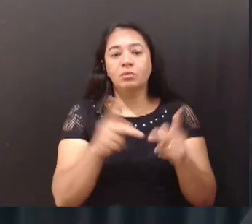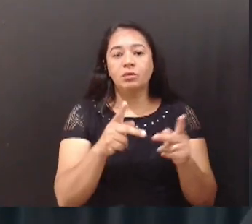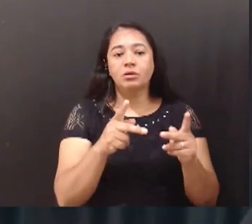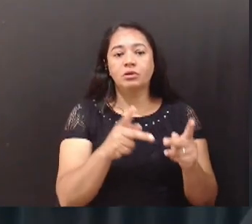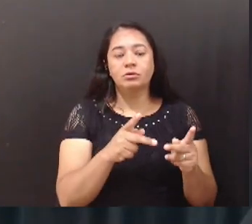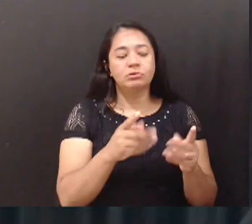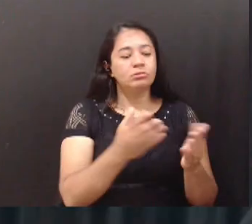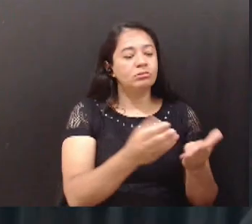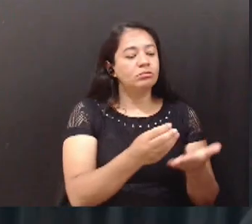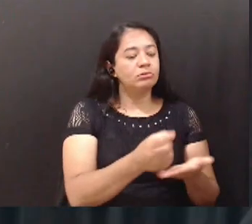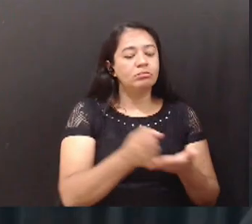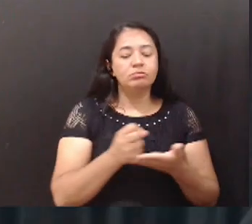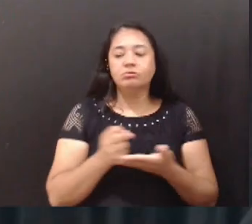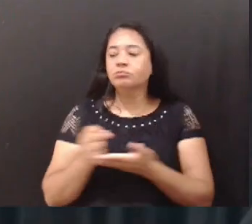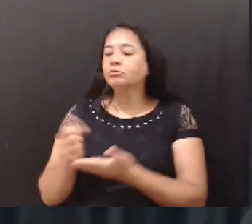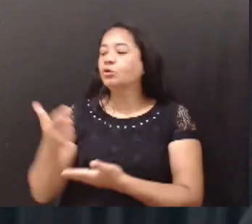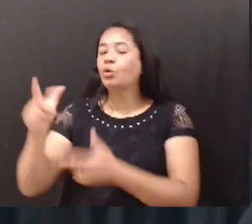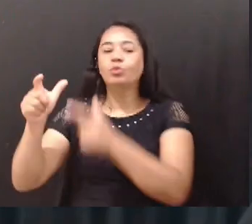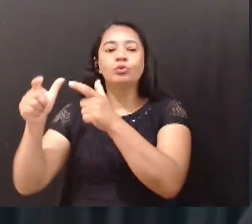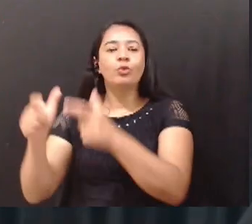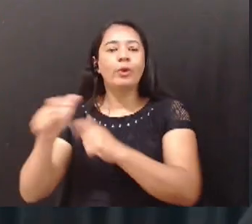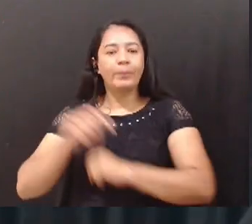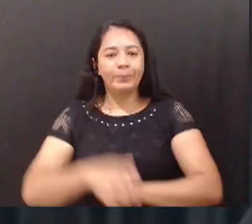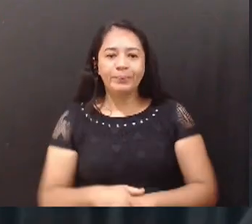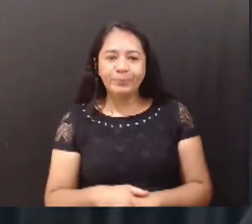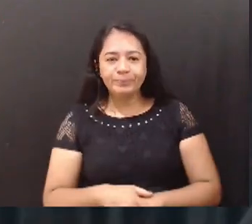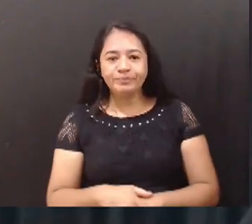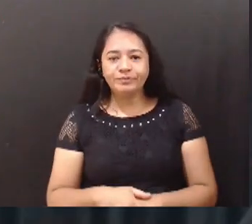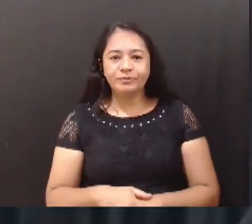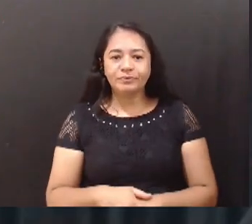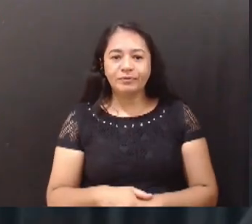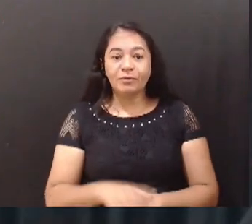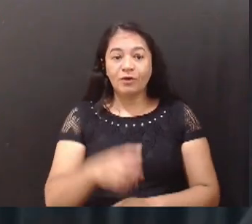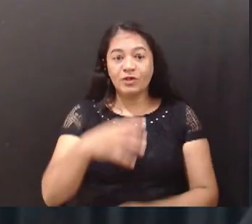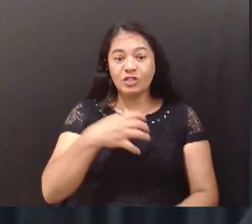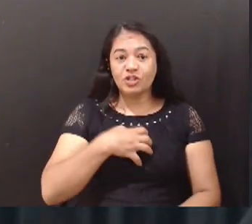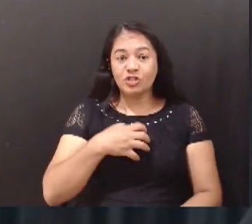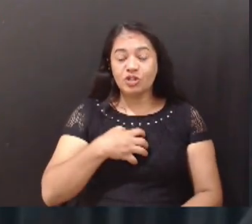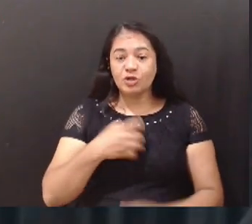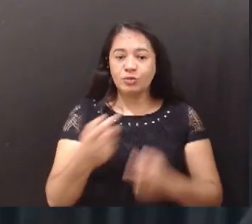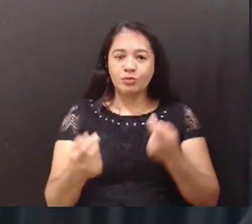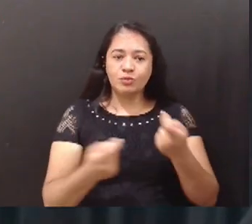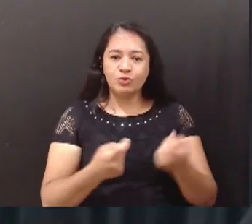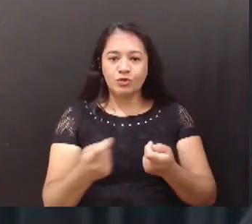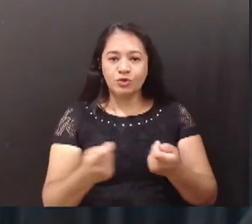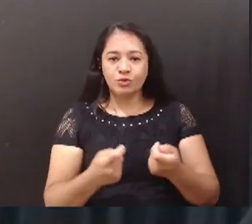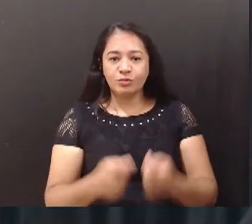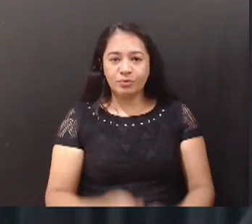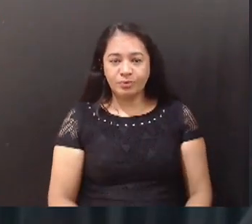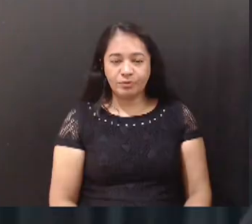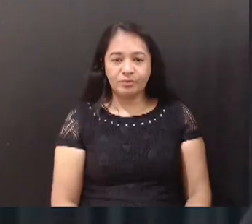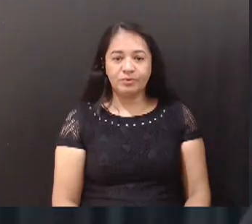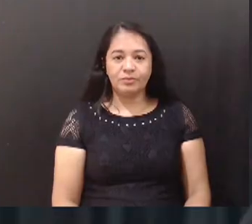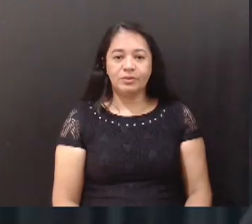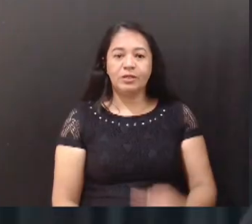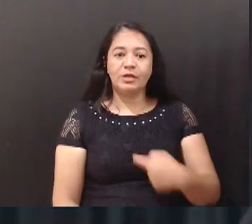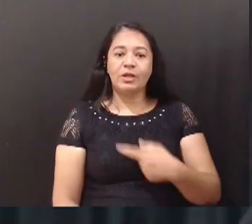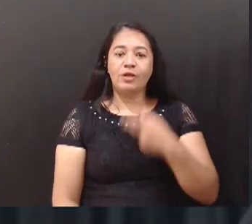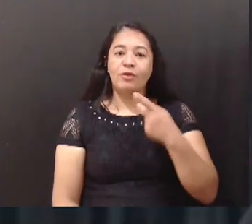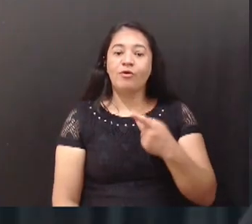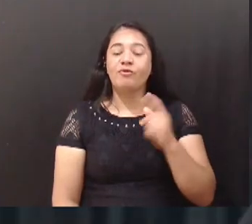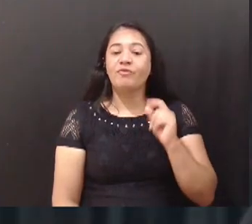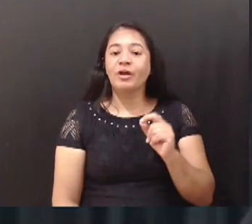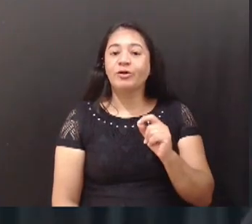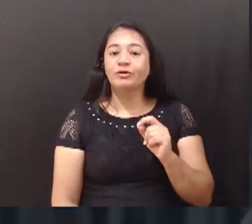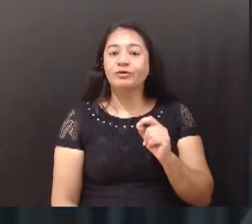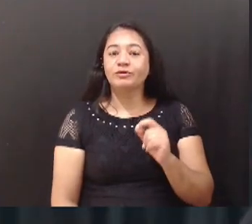ambiente. Então, você tem maneiras de regular isso. Agora, o que eu falo dos gatilhos? Gatilhos emocionais.